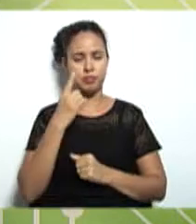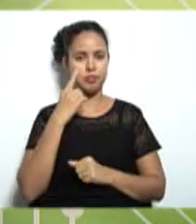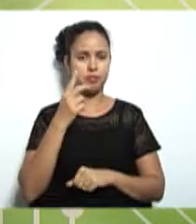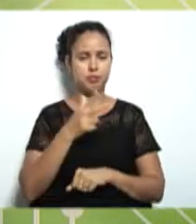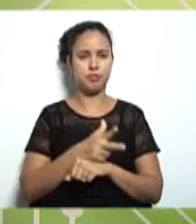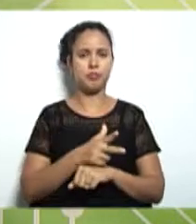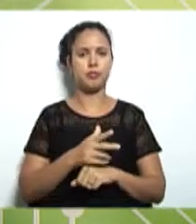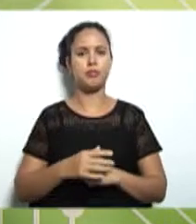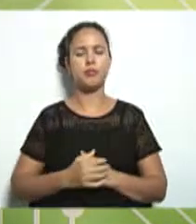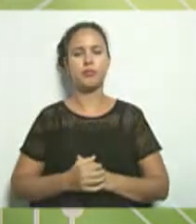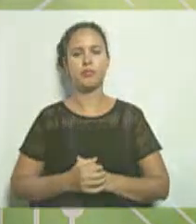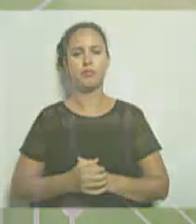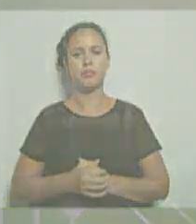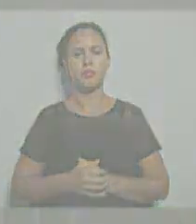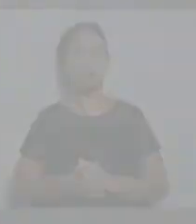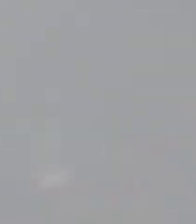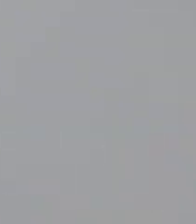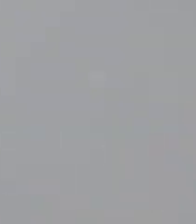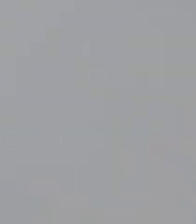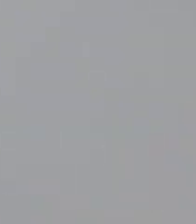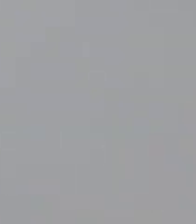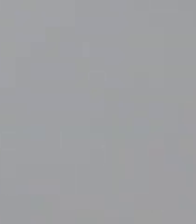ver isso agora.